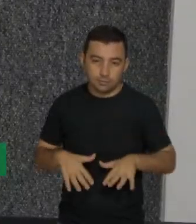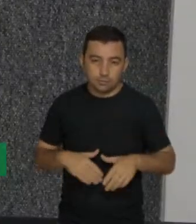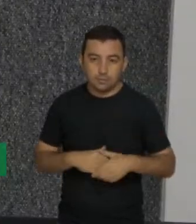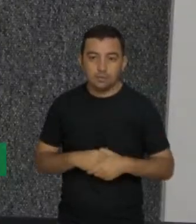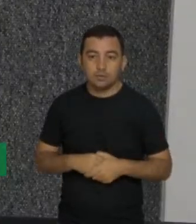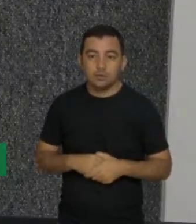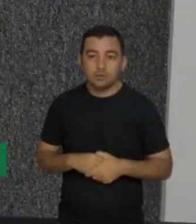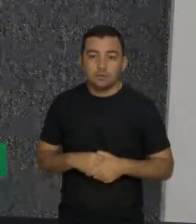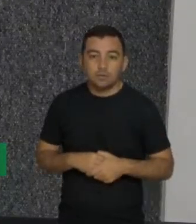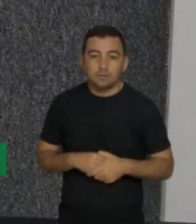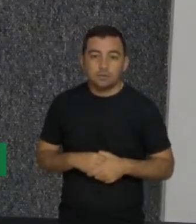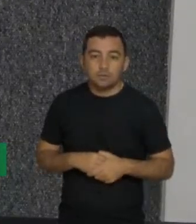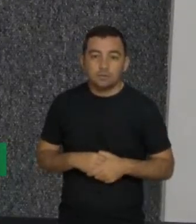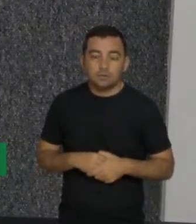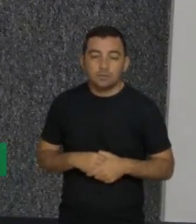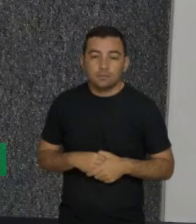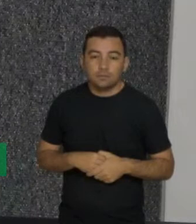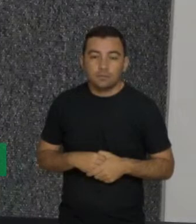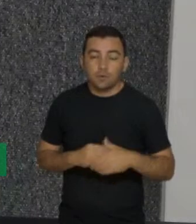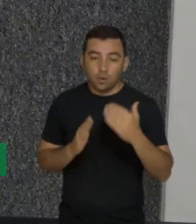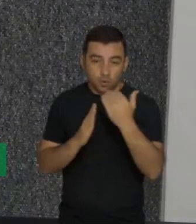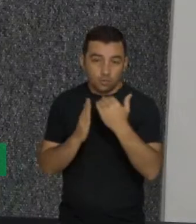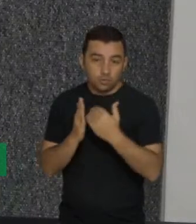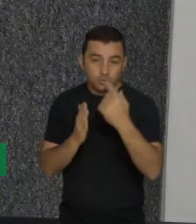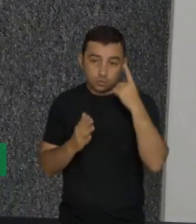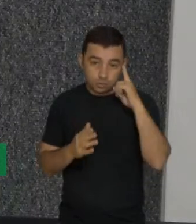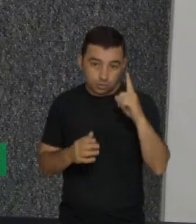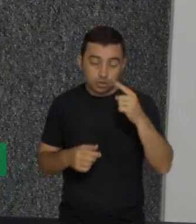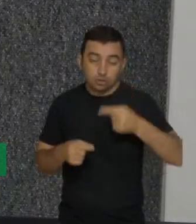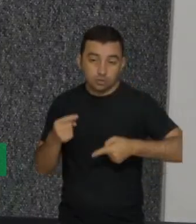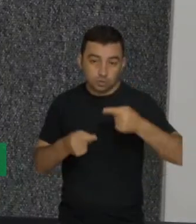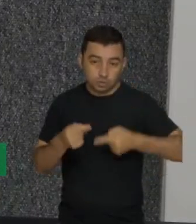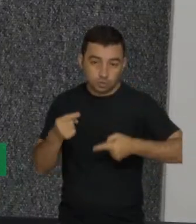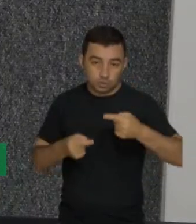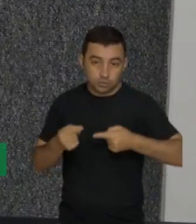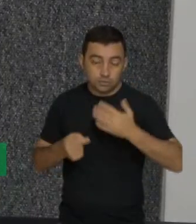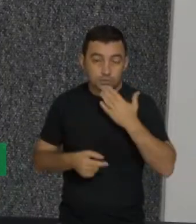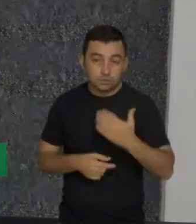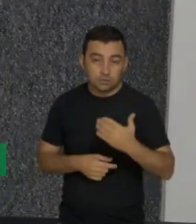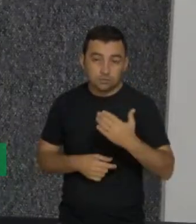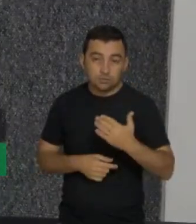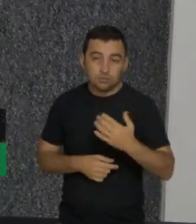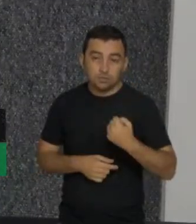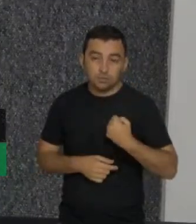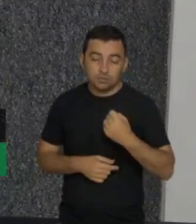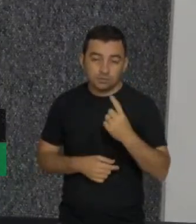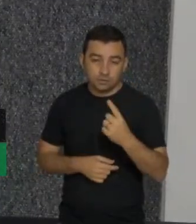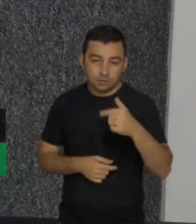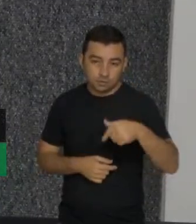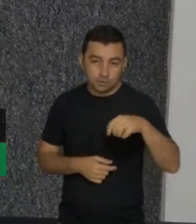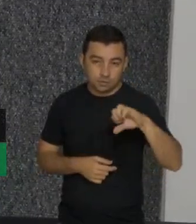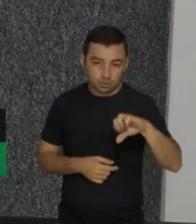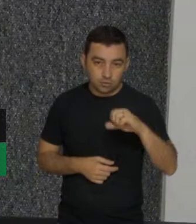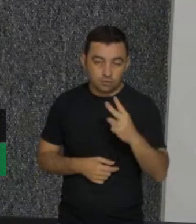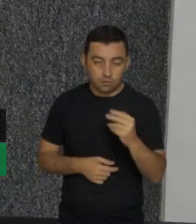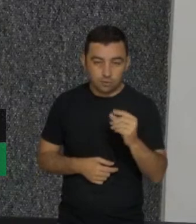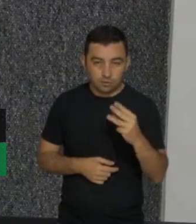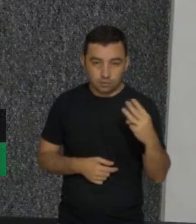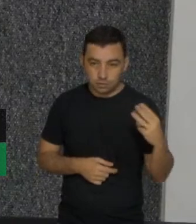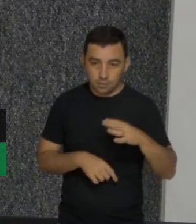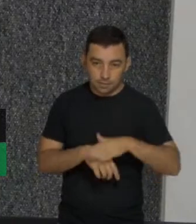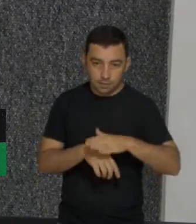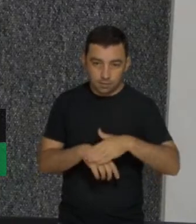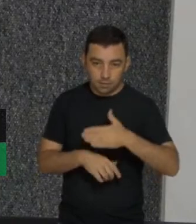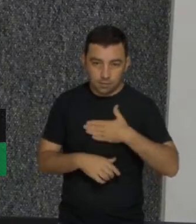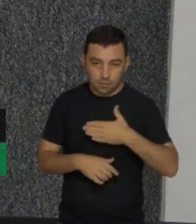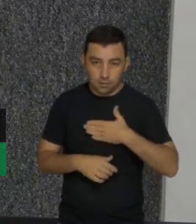sessão a ordem do dia discussão e votação de requerimento requerimento 179 2023 de minha autoria